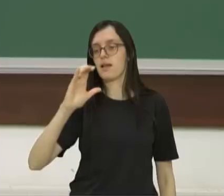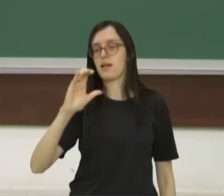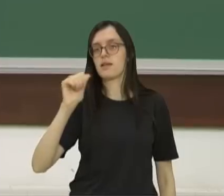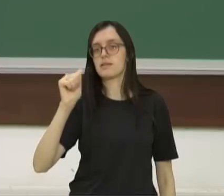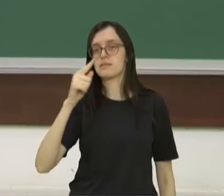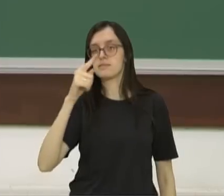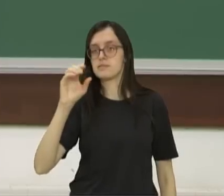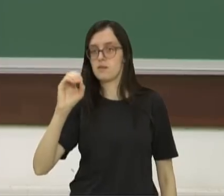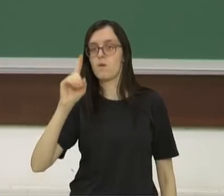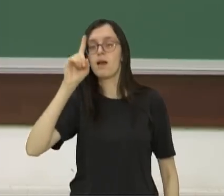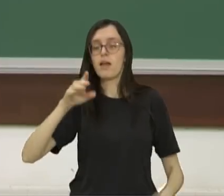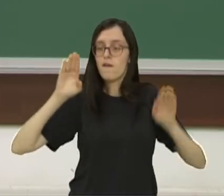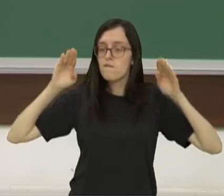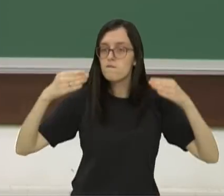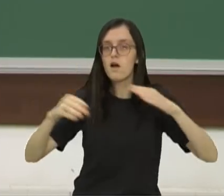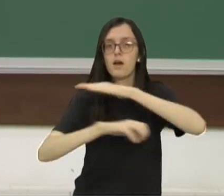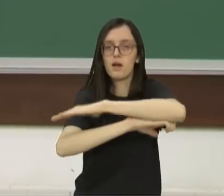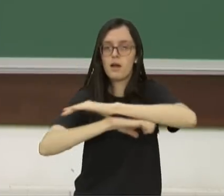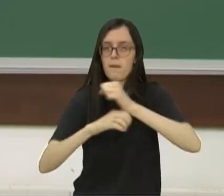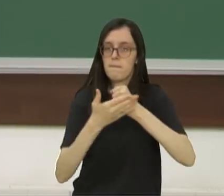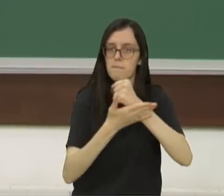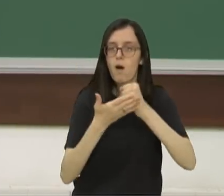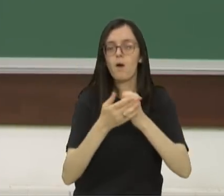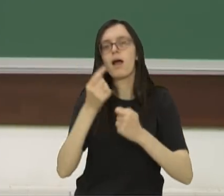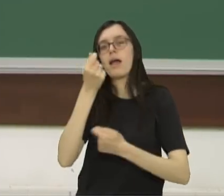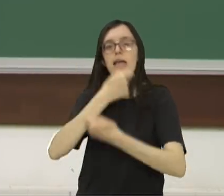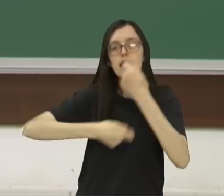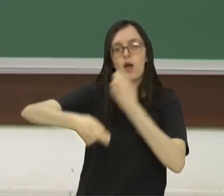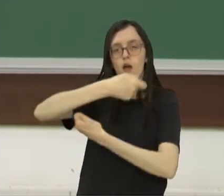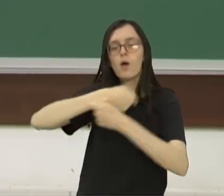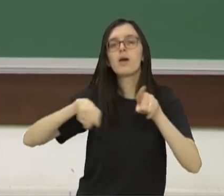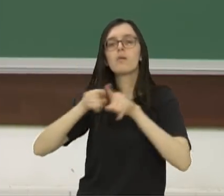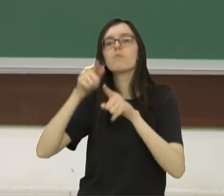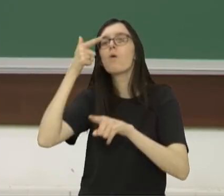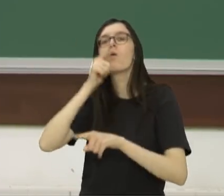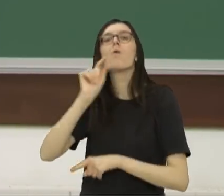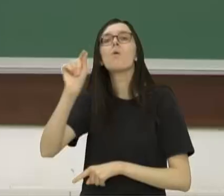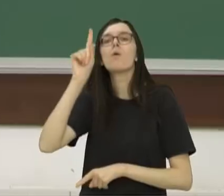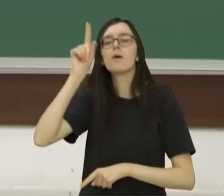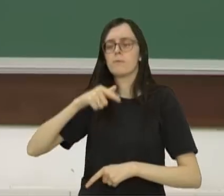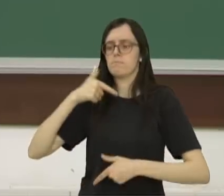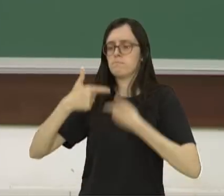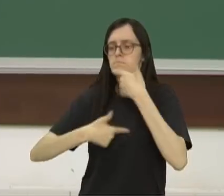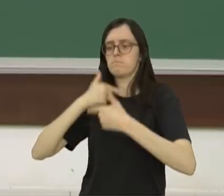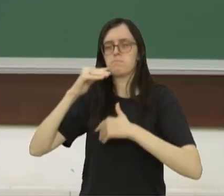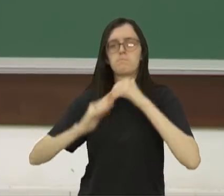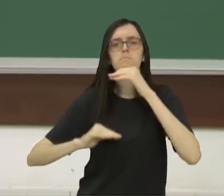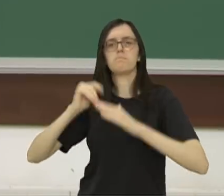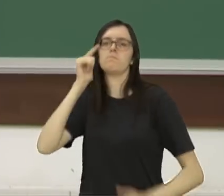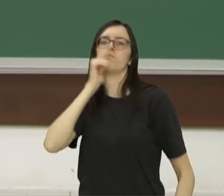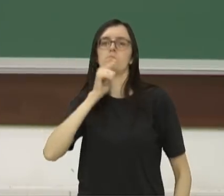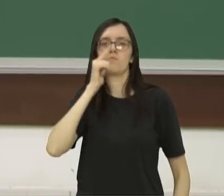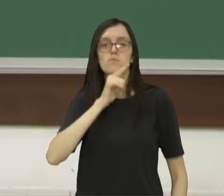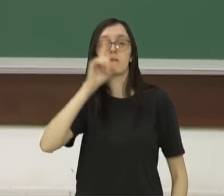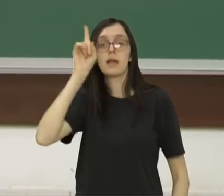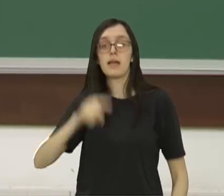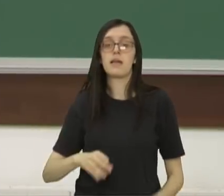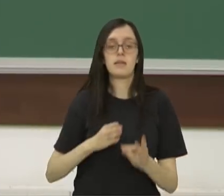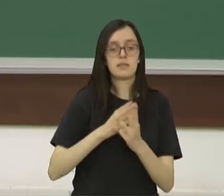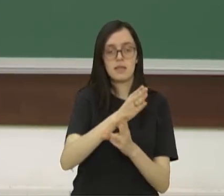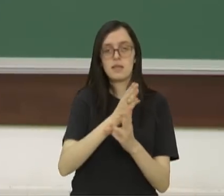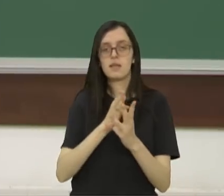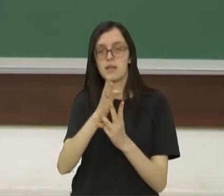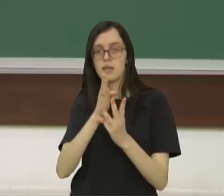a infraestrutura, atividade econômica e capacitação profissional. Então, essas três frentes